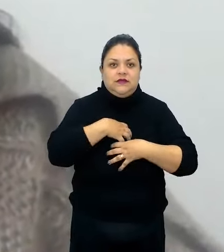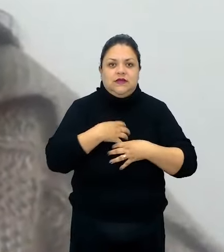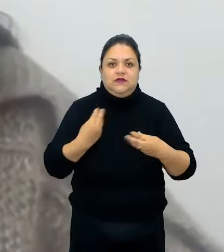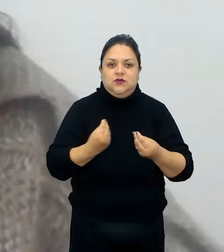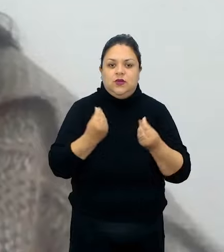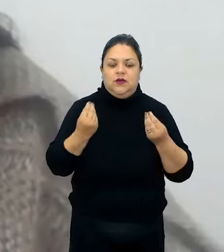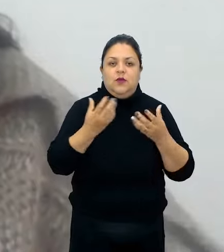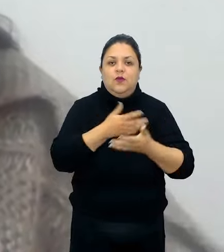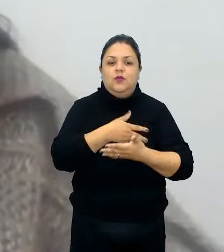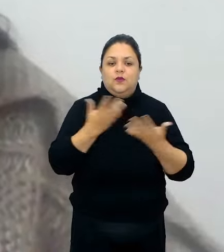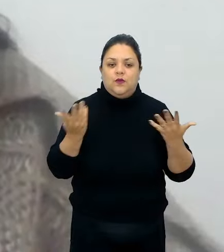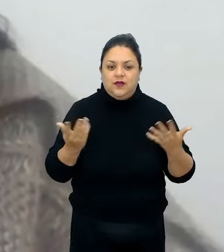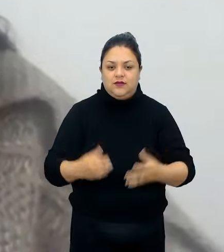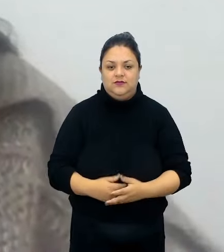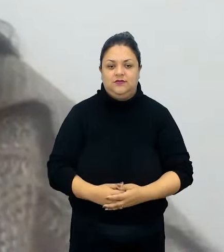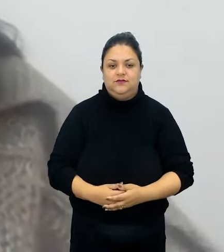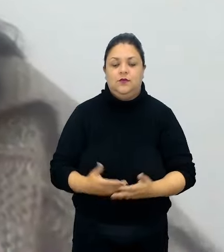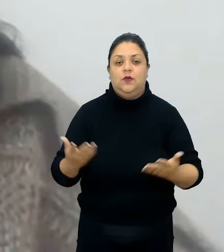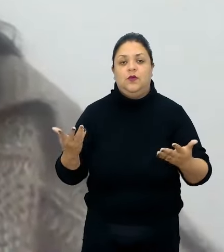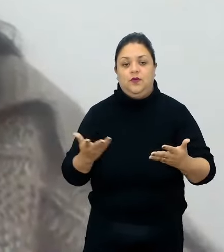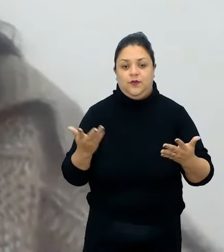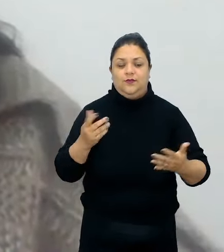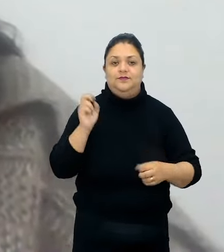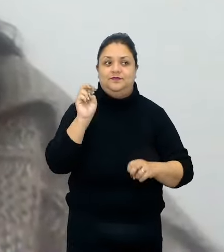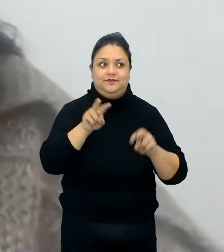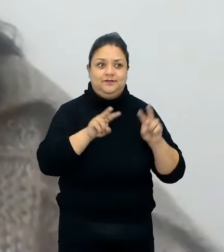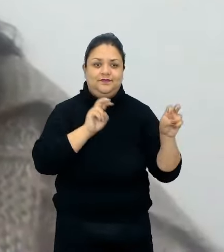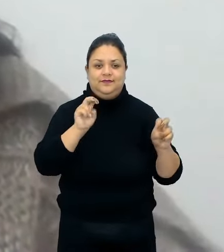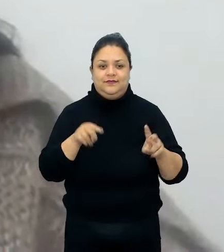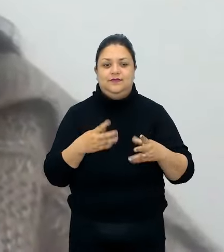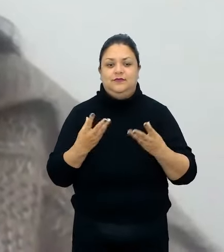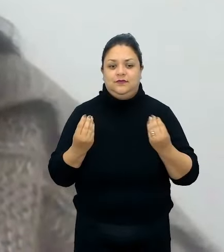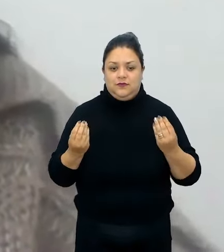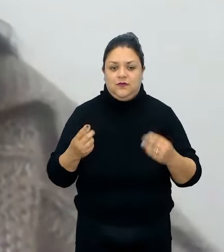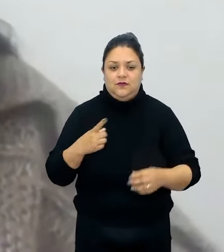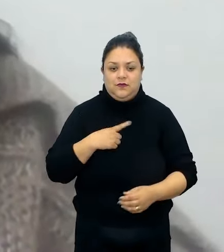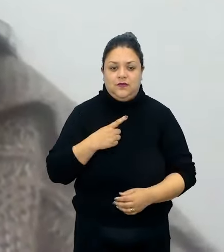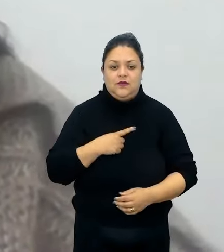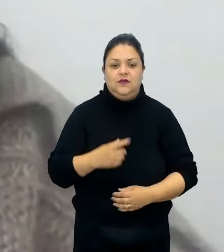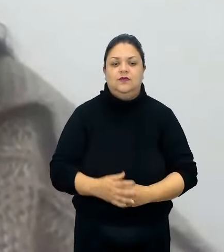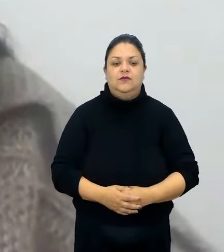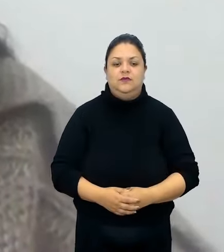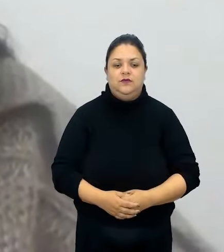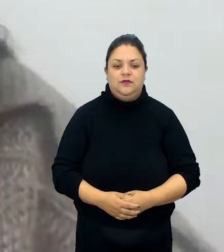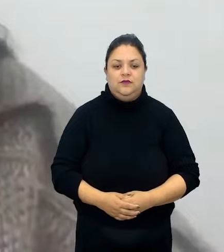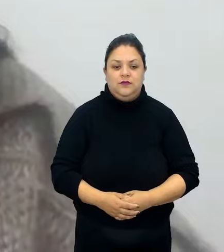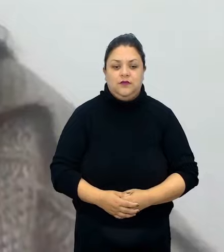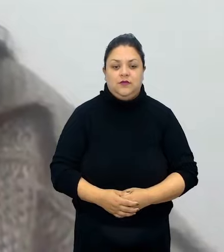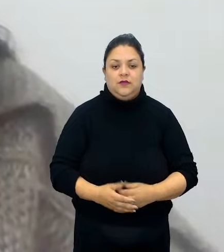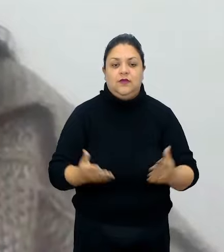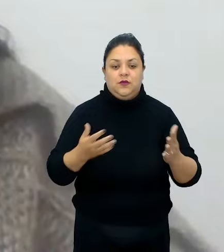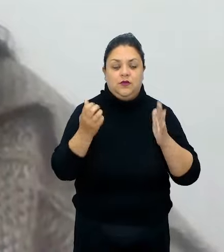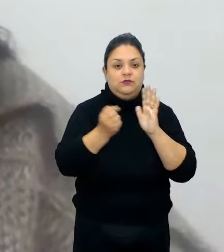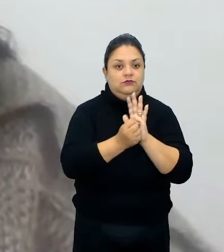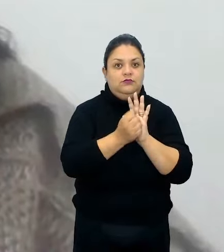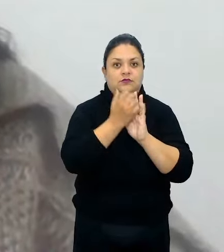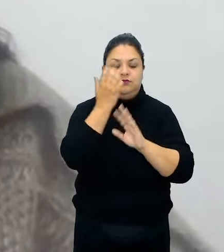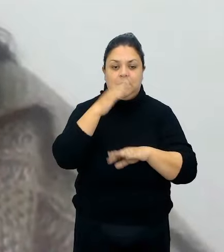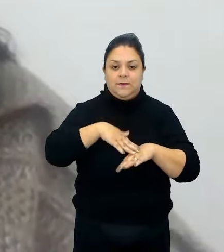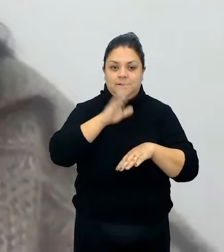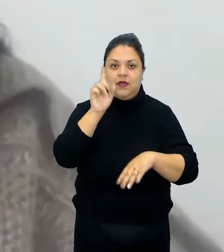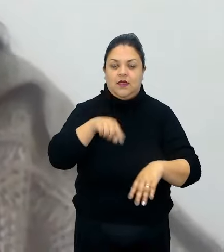tem mais? A gente vê com grande evidência, eu vou dizer da RIMSA, que um grande número maior é com a deficiência